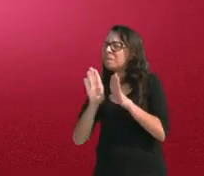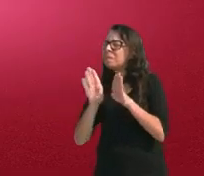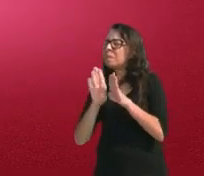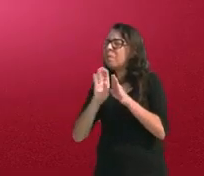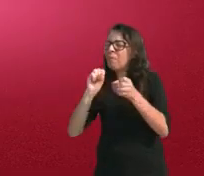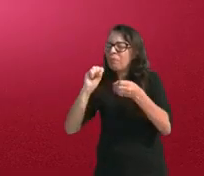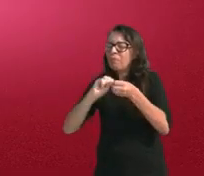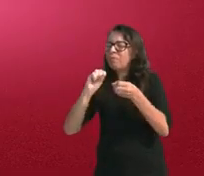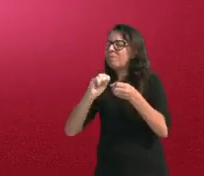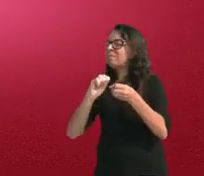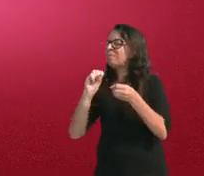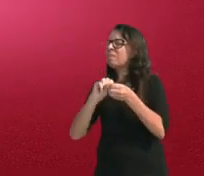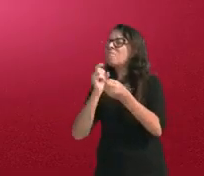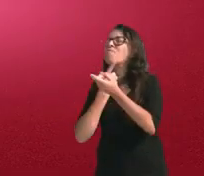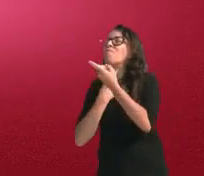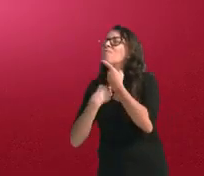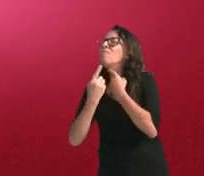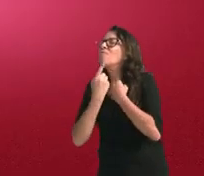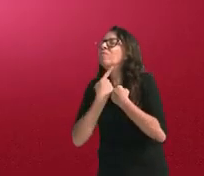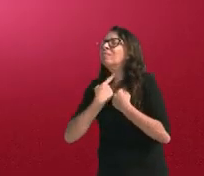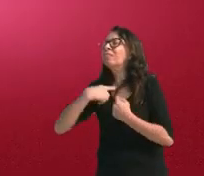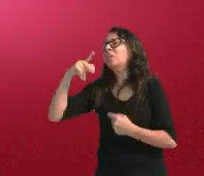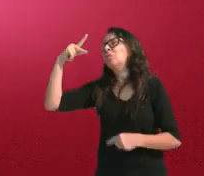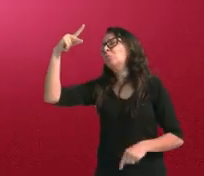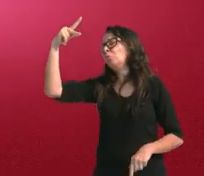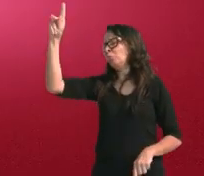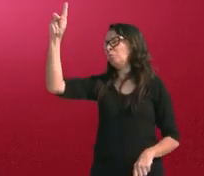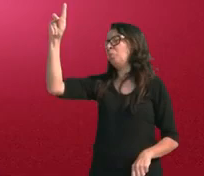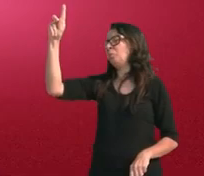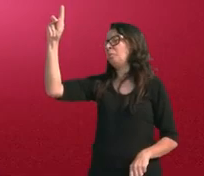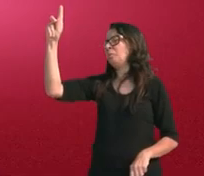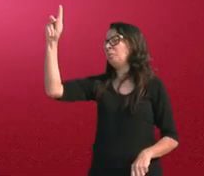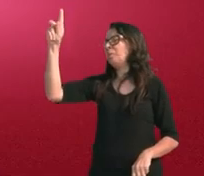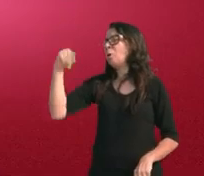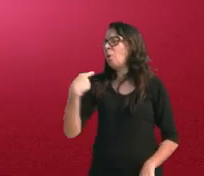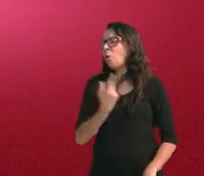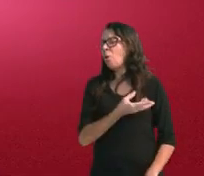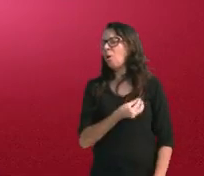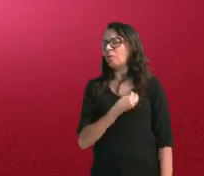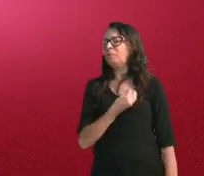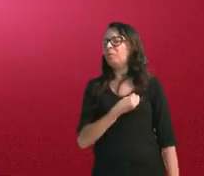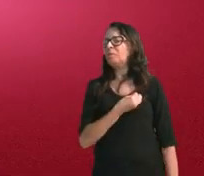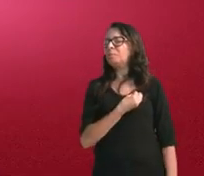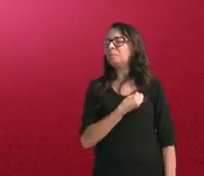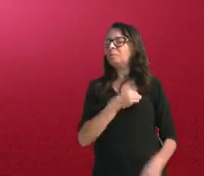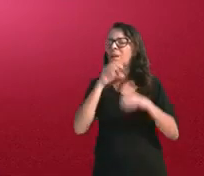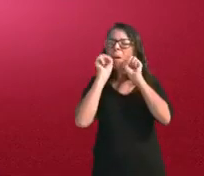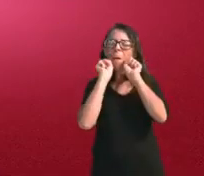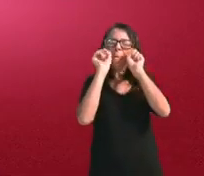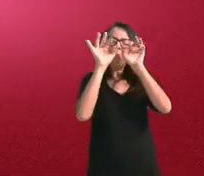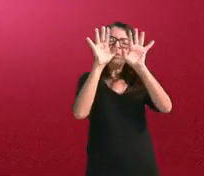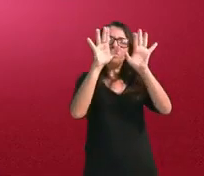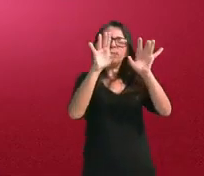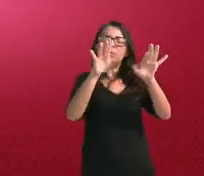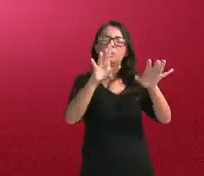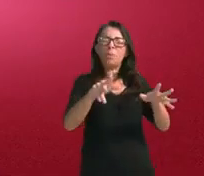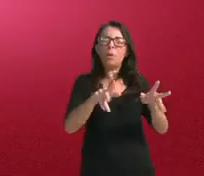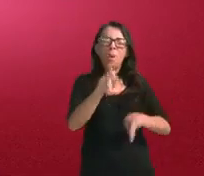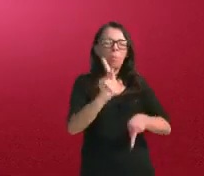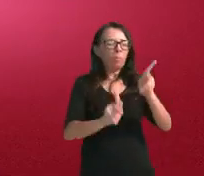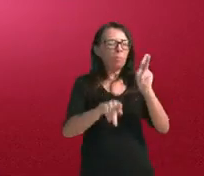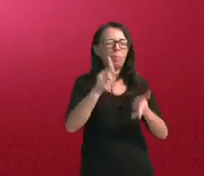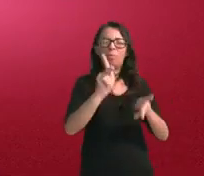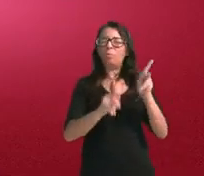vontade, conforme as Escrituras que o Senhor nos deixaste, ó Pai. Abençoa o Teu povo, ilumina-nos, ó